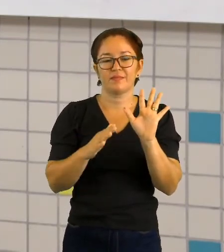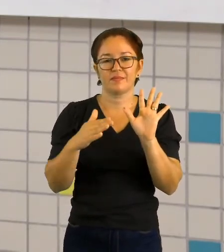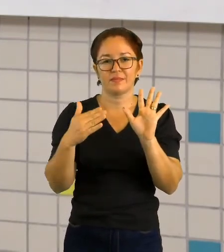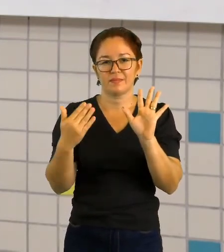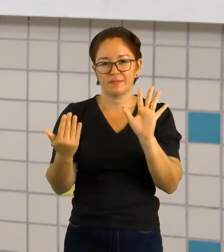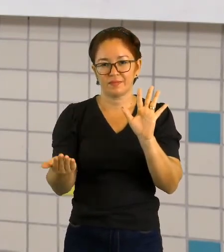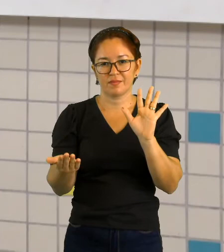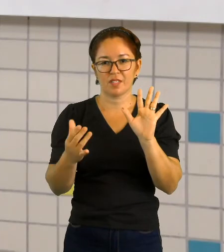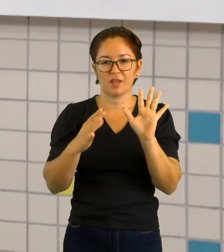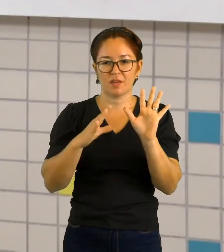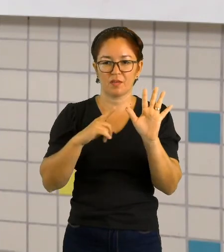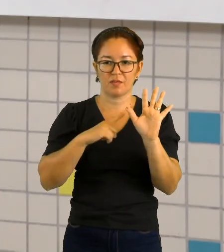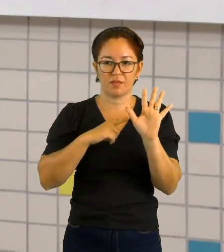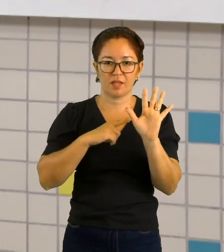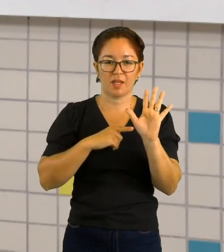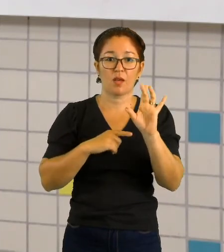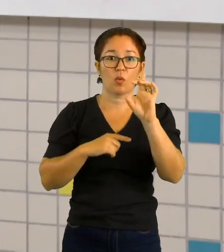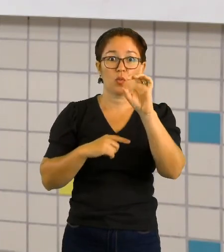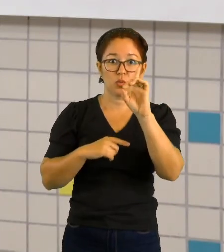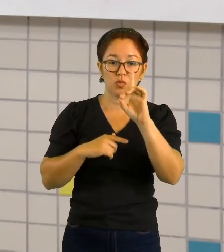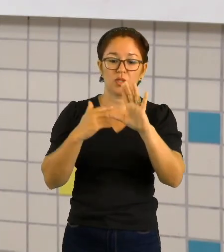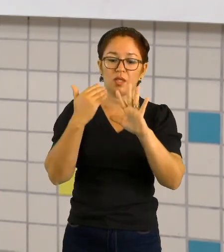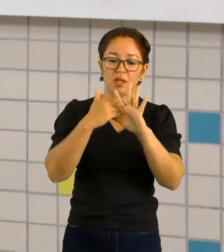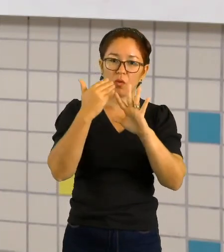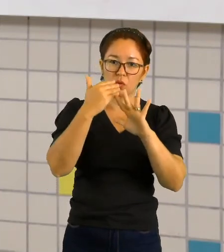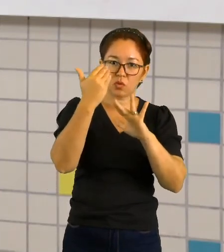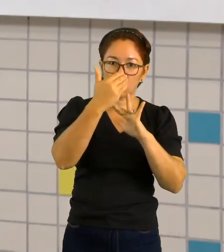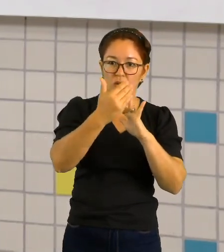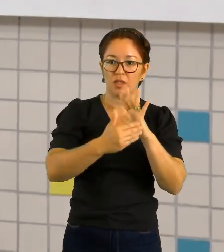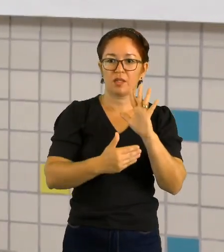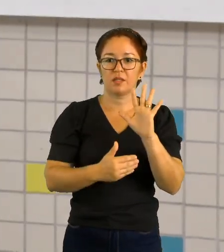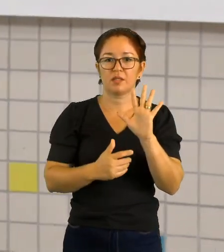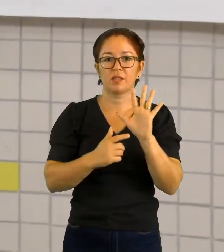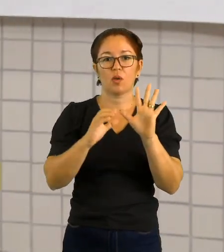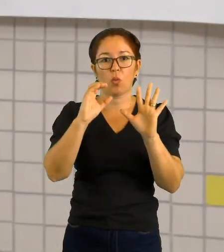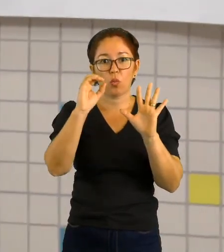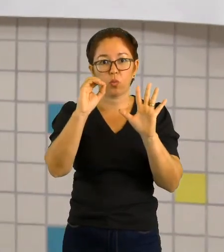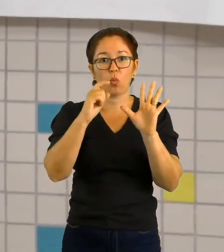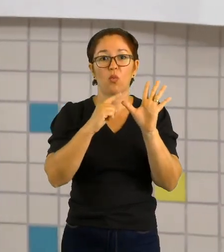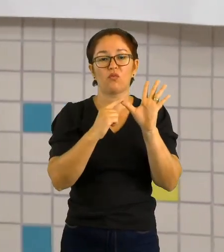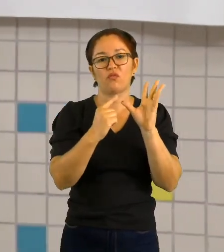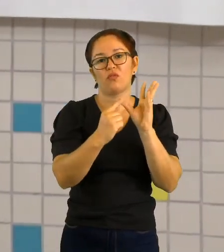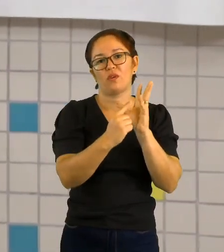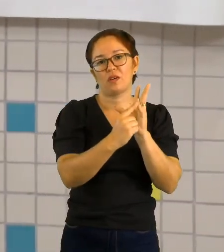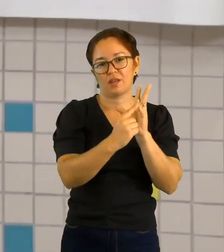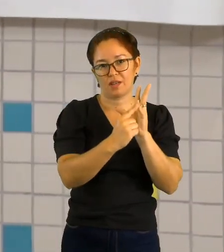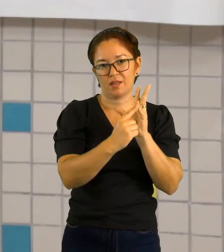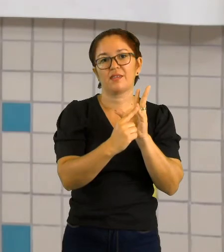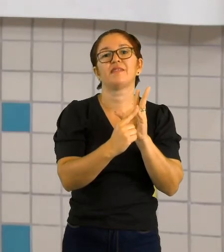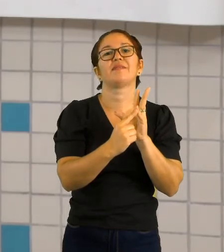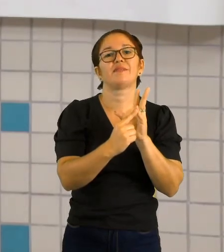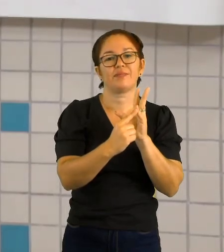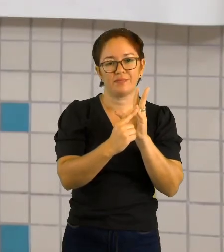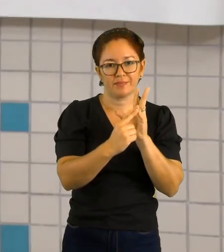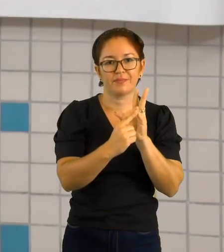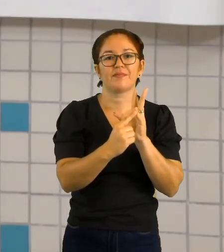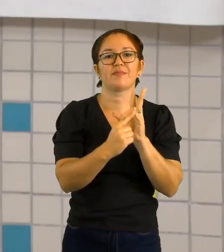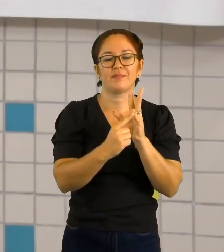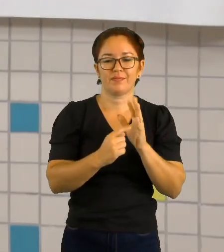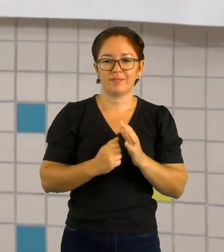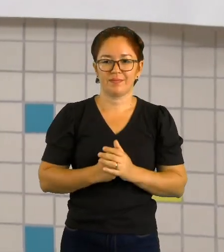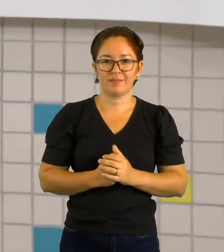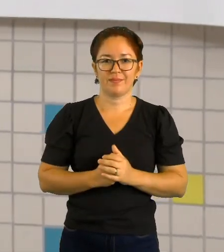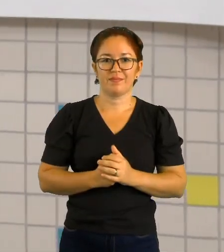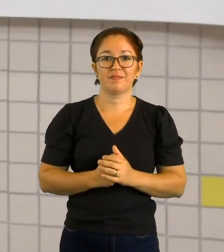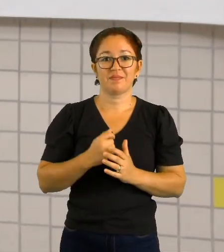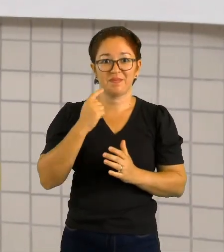formada por uma consoante e uma vogal. Olha, fez